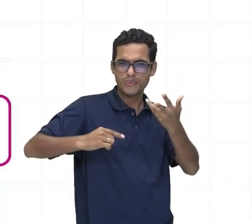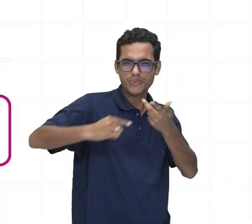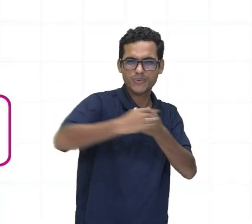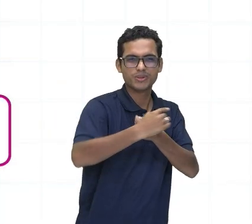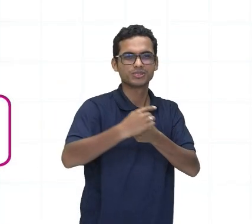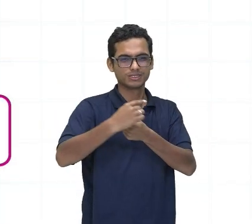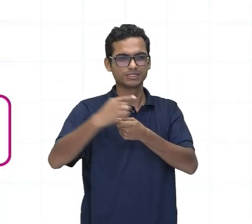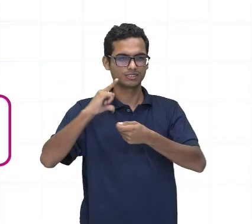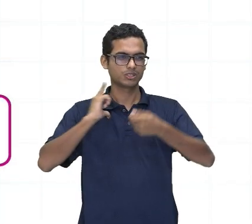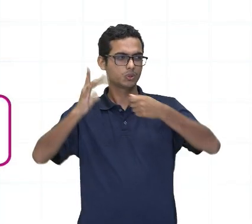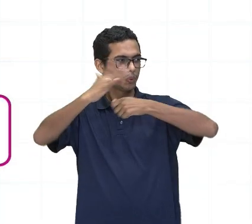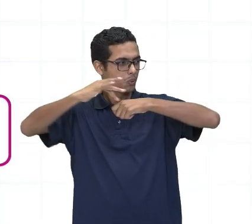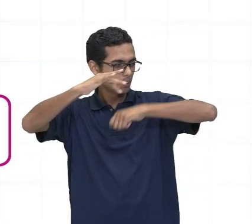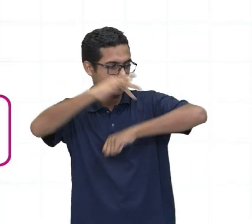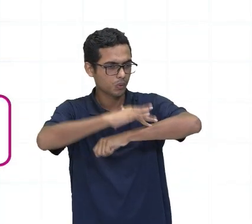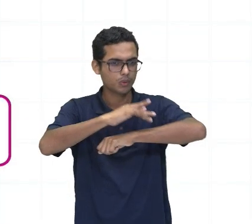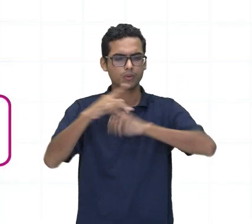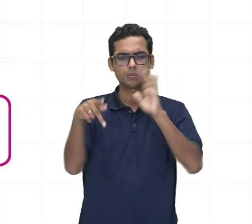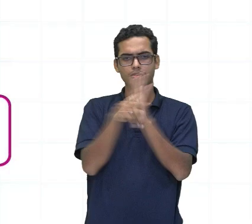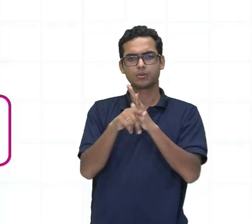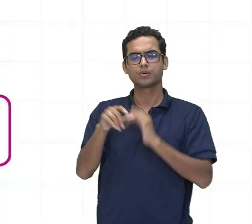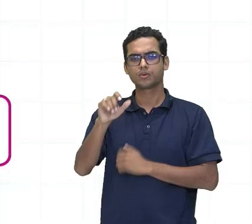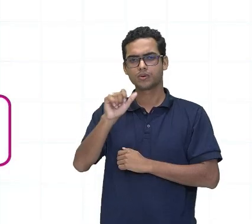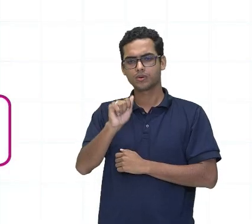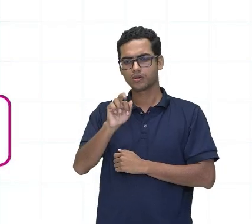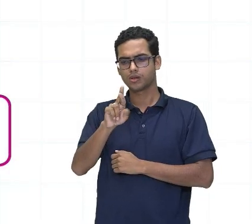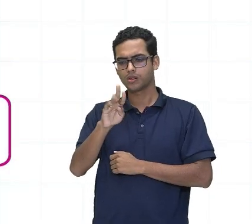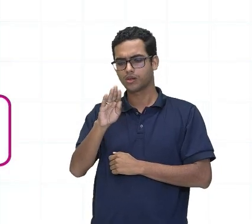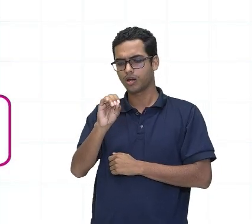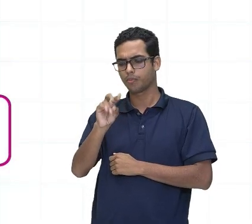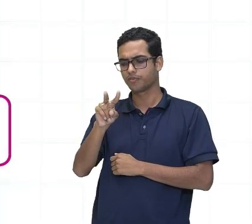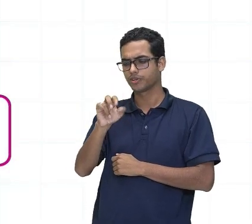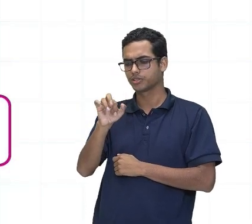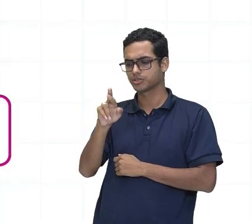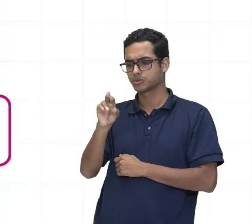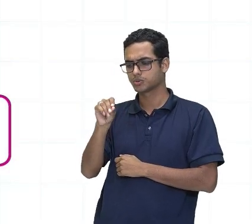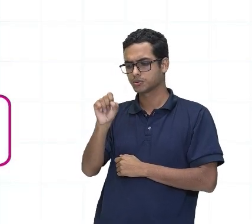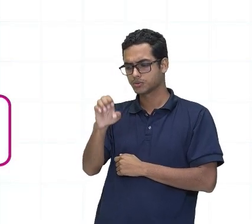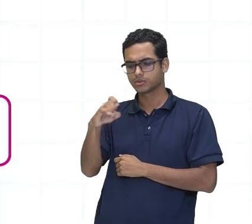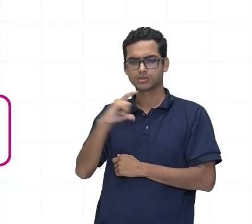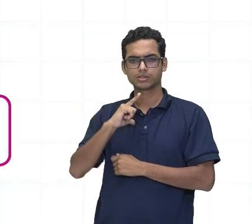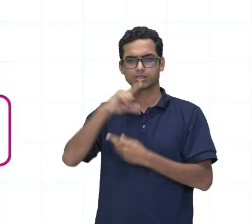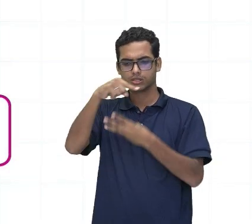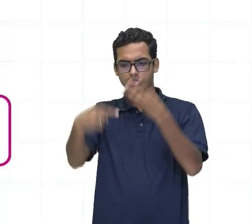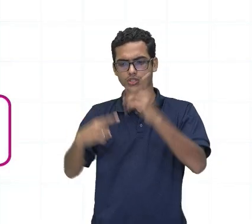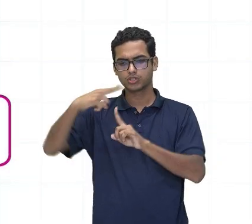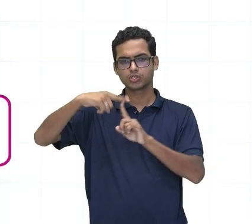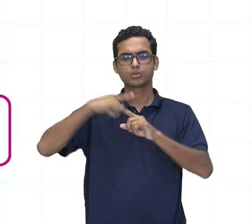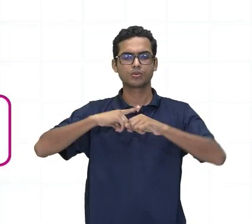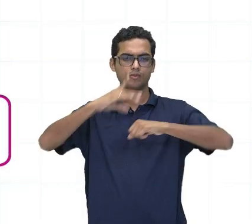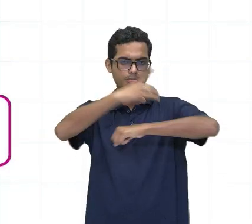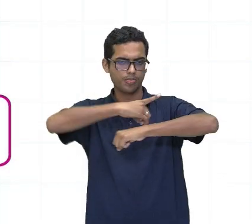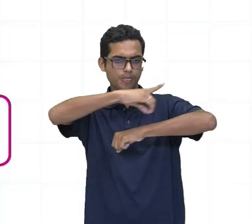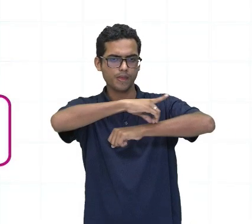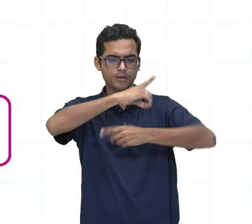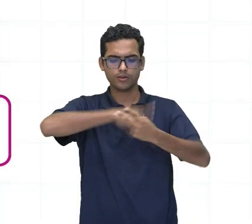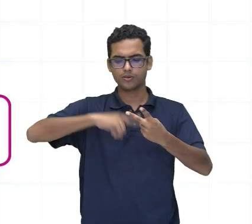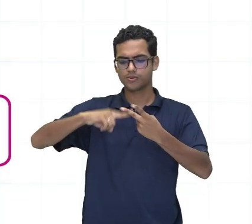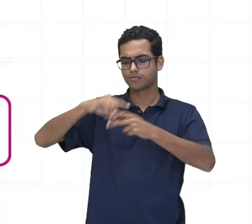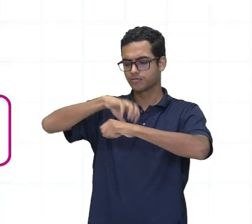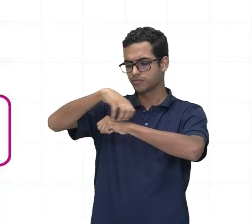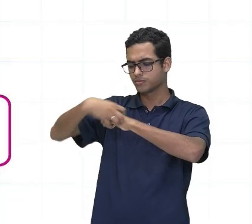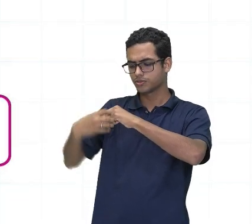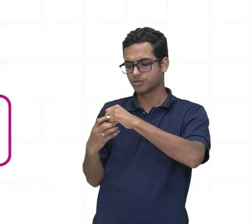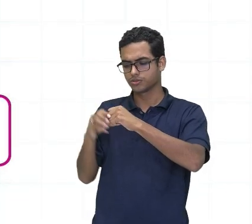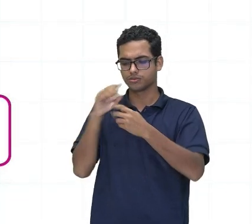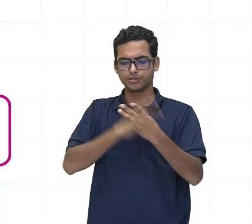que a arbovirose está se enquadrando ali dengue, zika e chikungunya, certo? E aí a gente viu lá no finalzinho quem foi